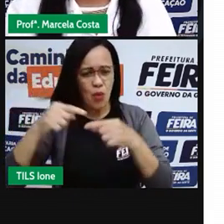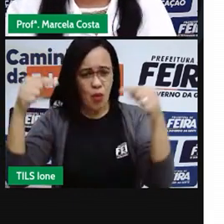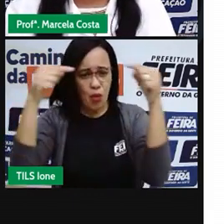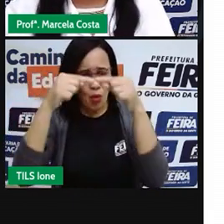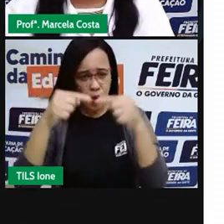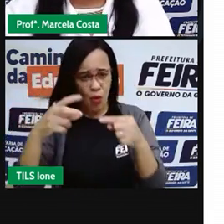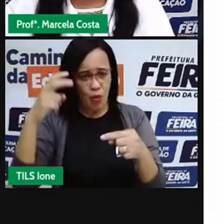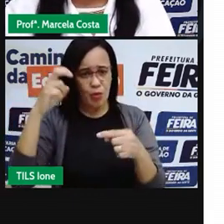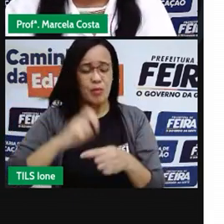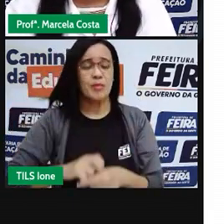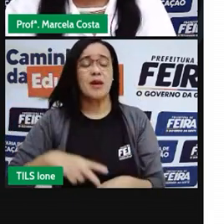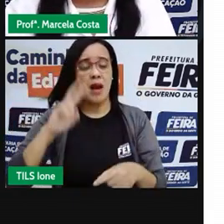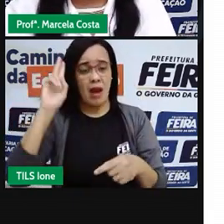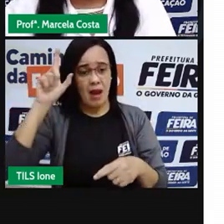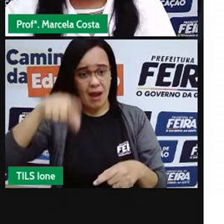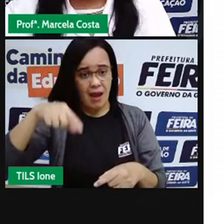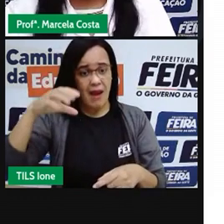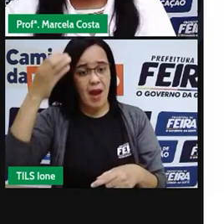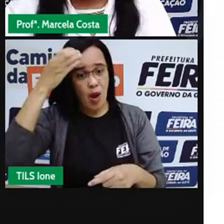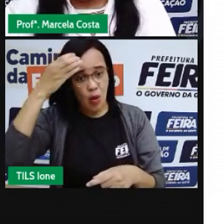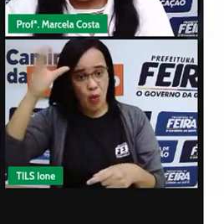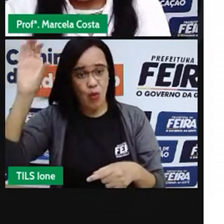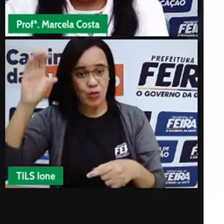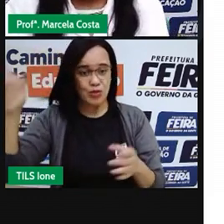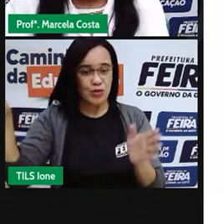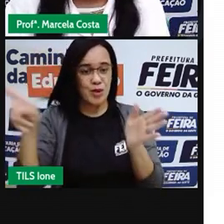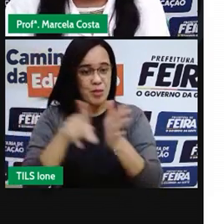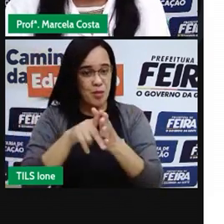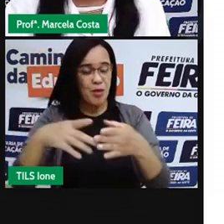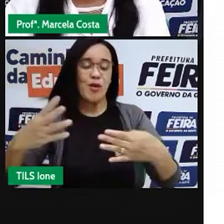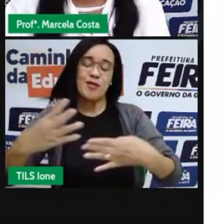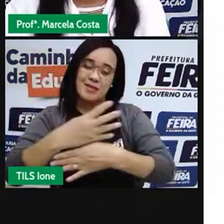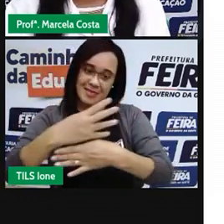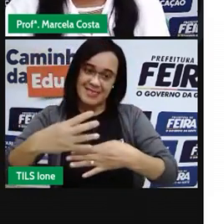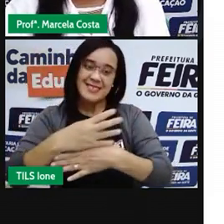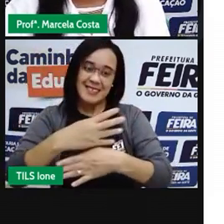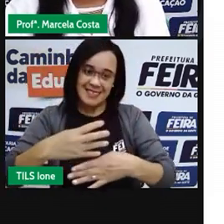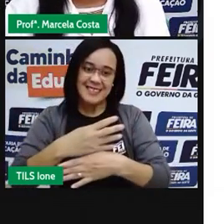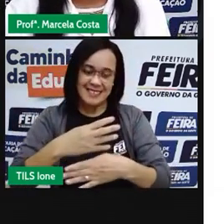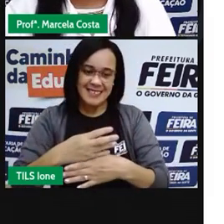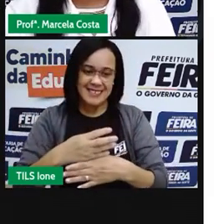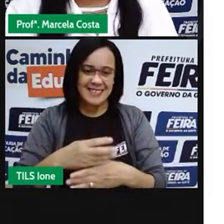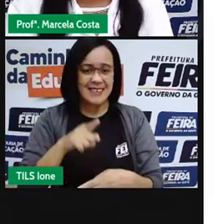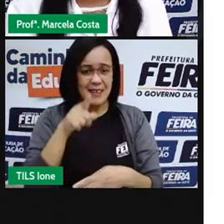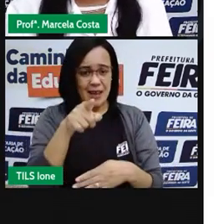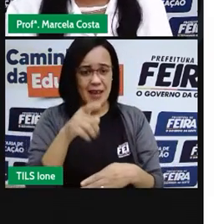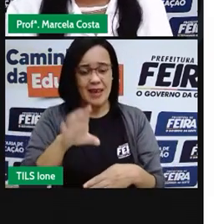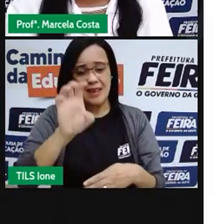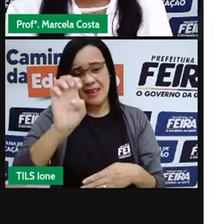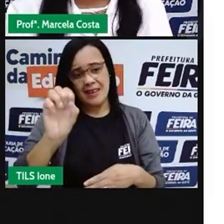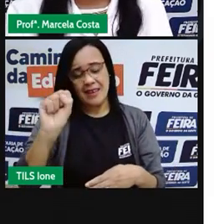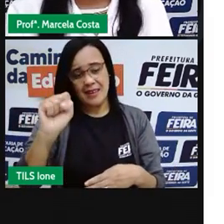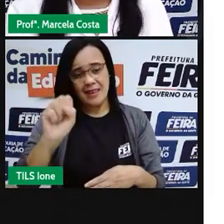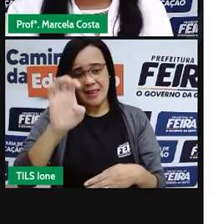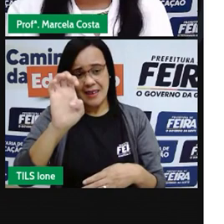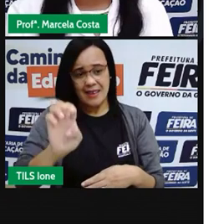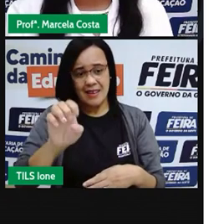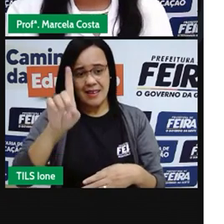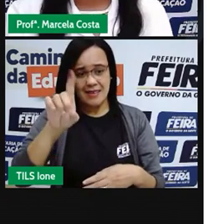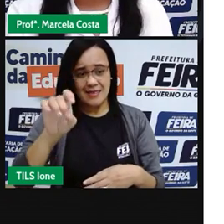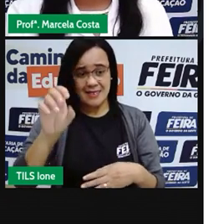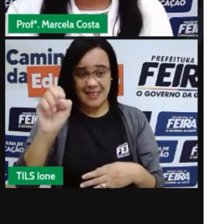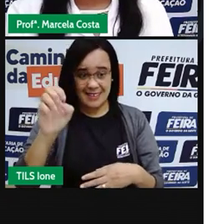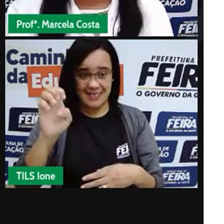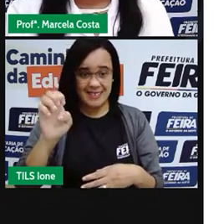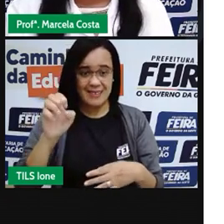nosso patrimônio arquitetônico, que é a sede do CUFA, na UES. Olha!